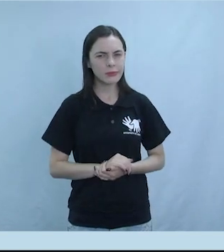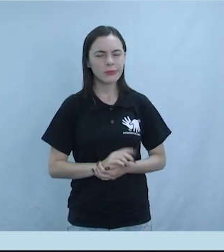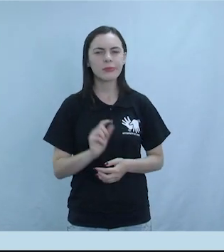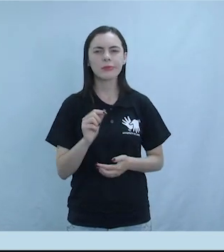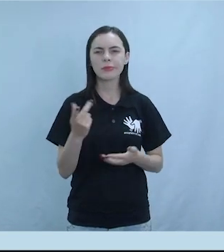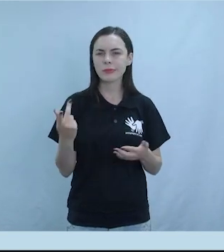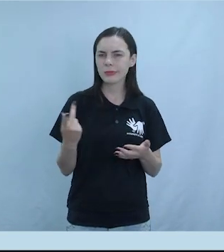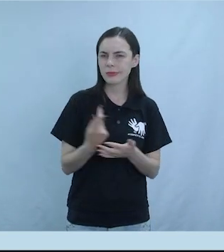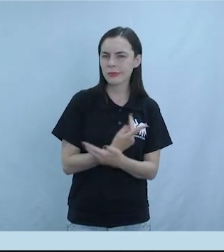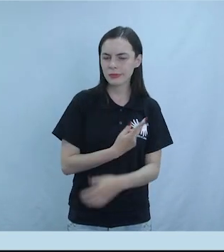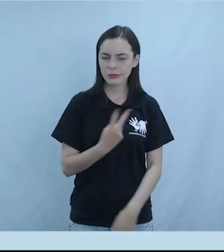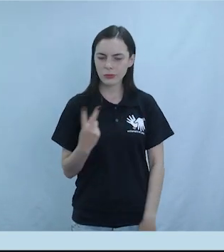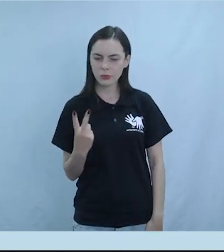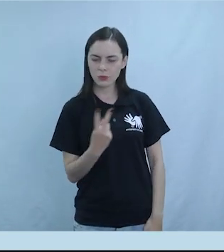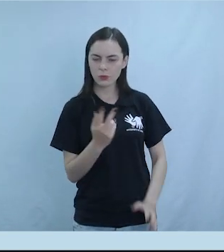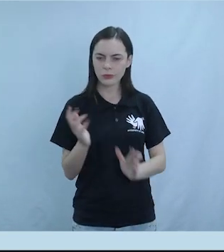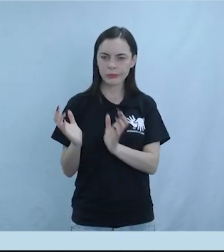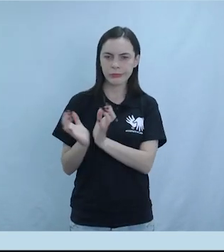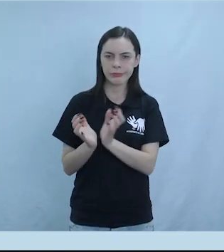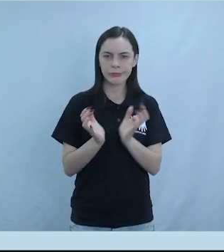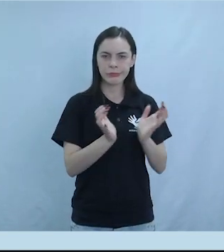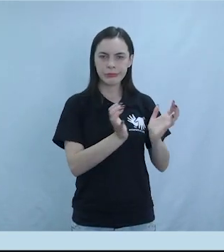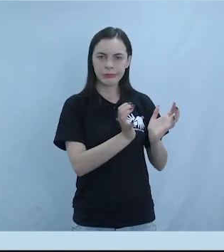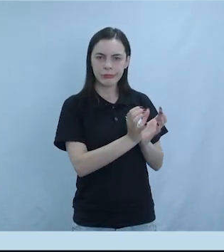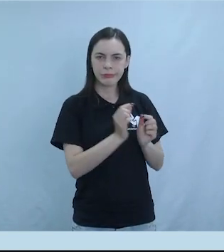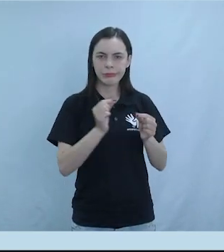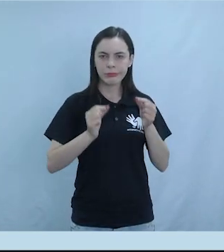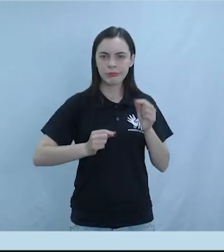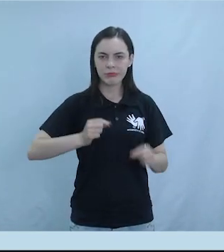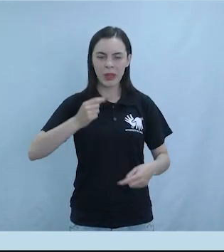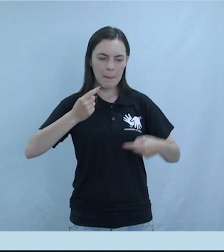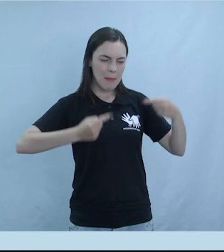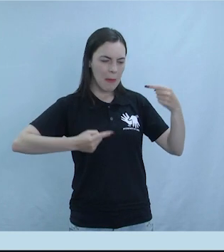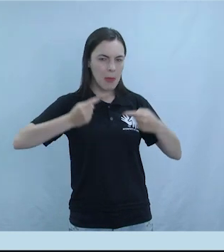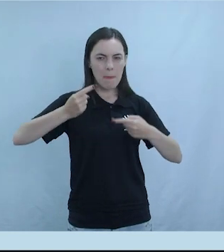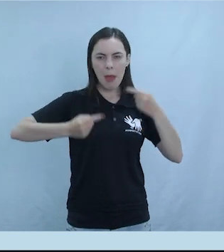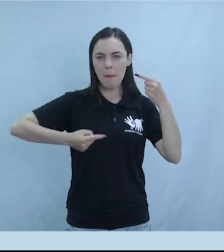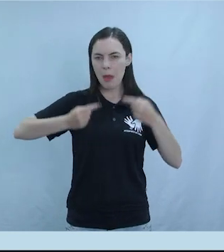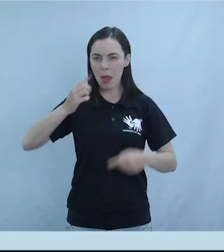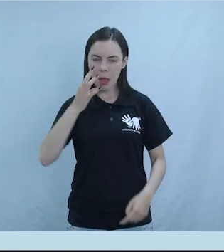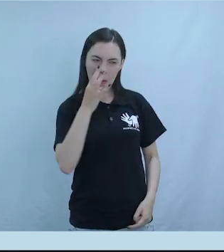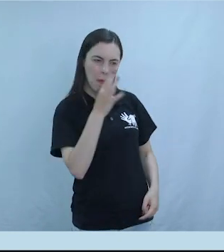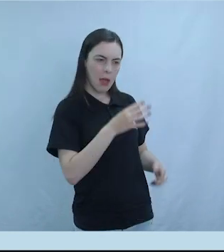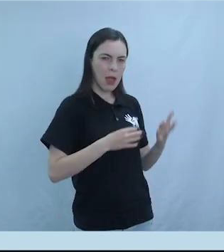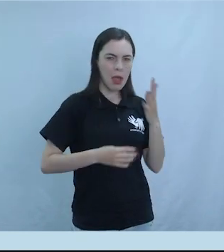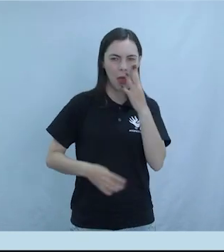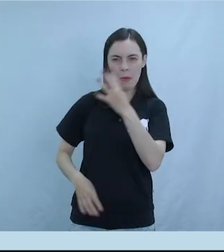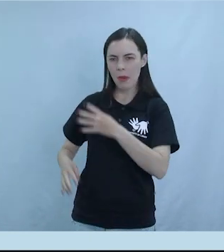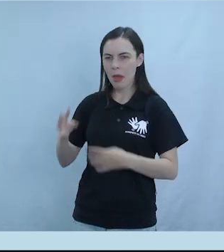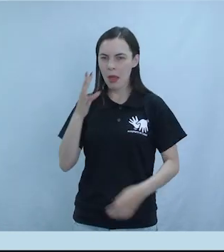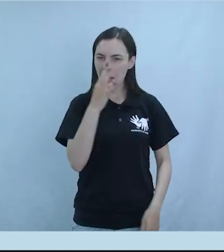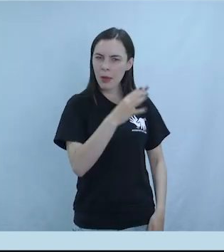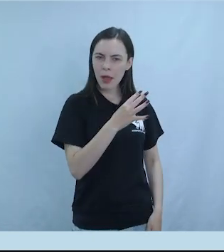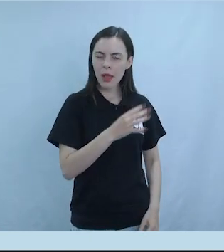E logo os dois lados começaram a discutir e a se